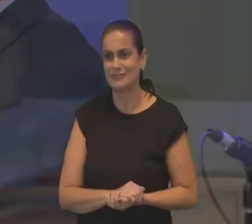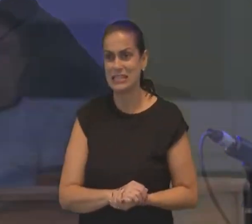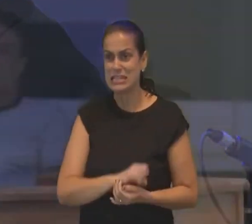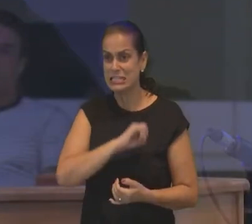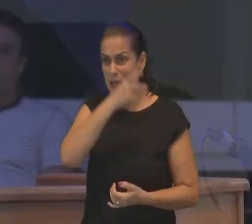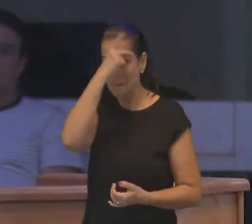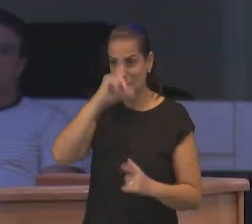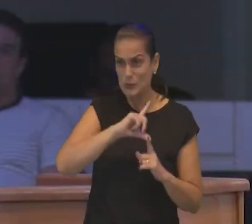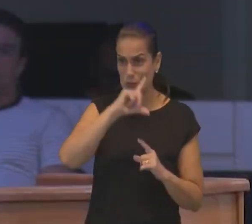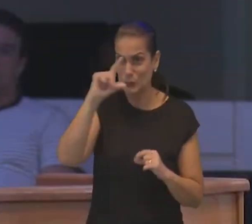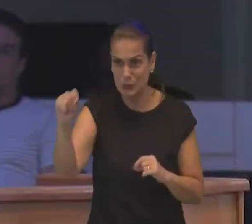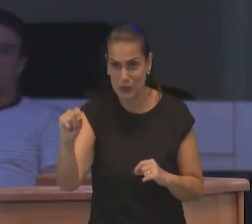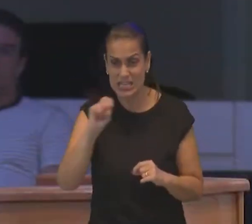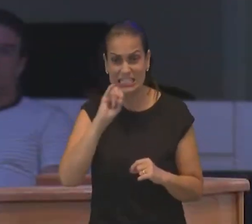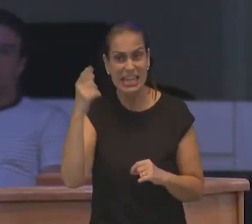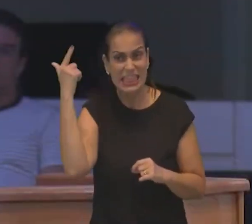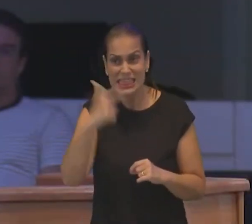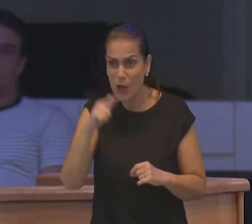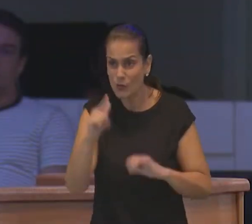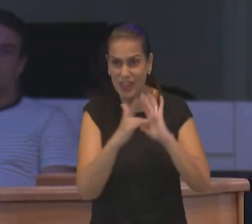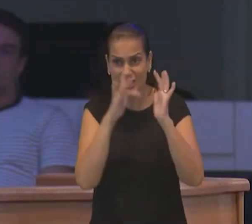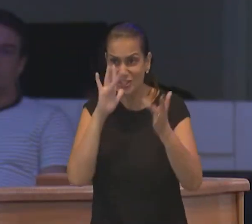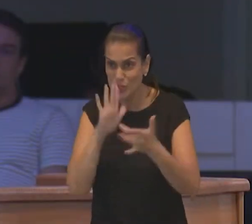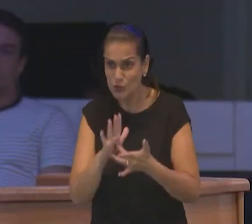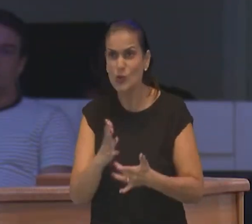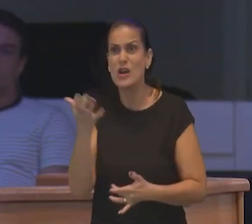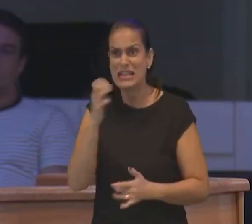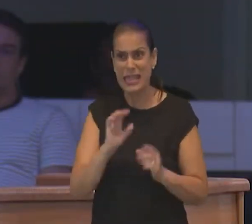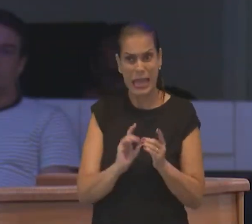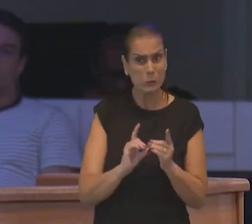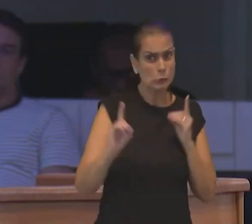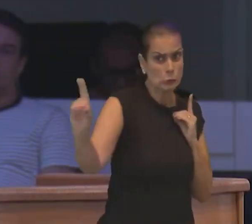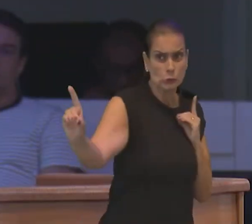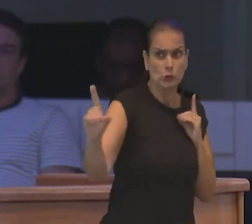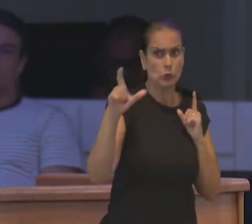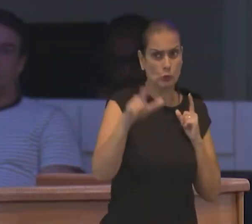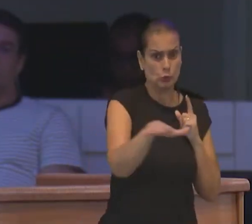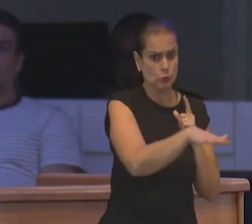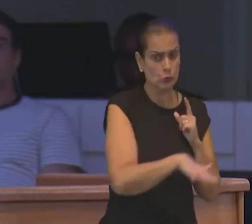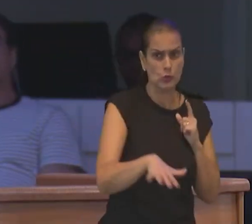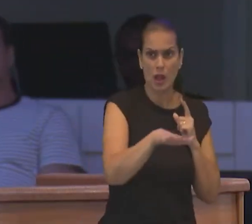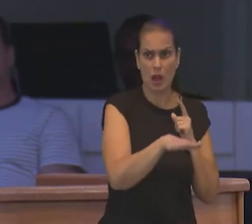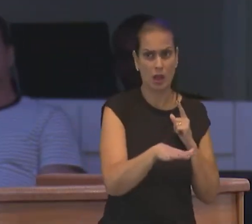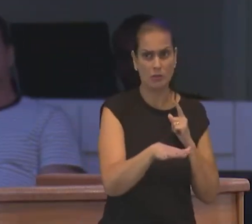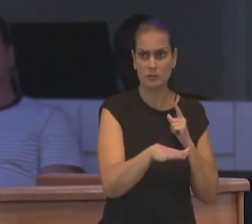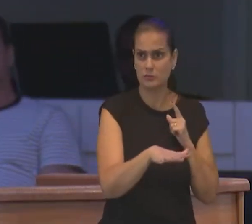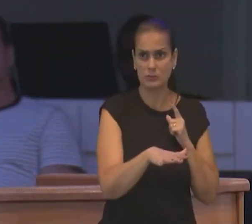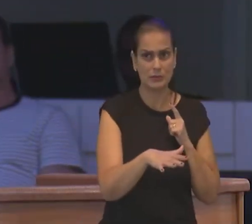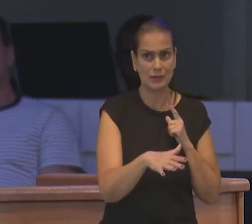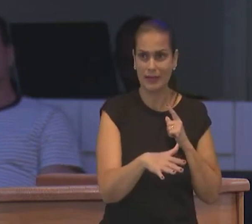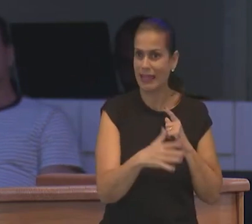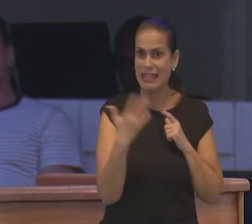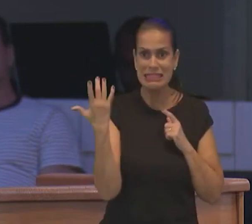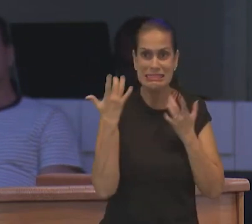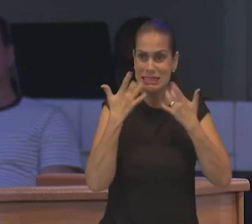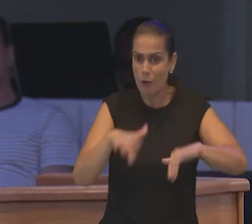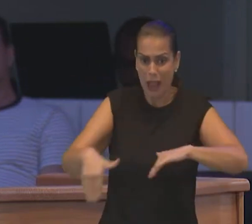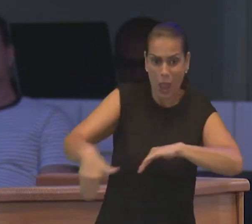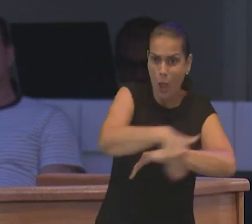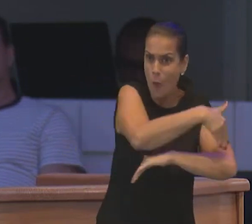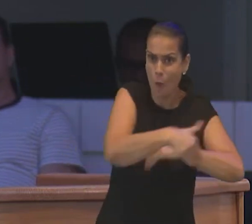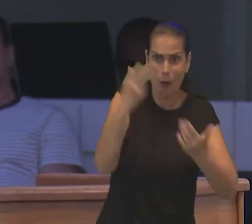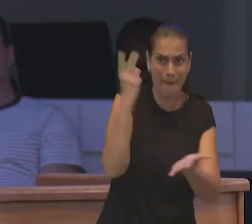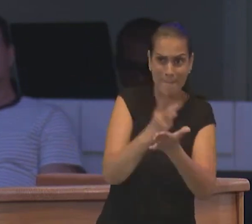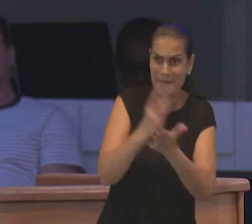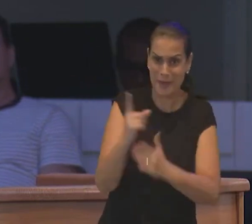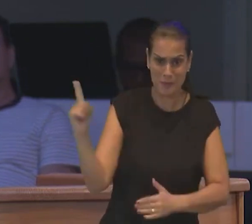preso sai, se não tiver Jesus, ele quer distância daquele local. Ele não quer nem passar na rua.